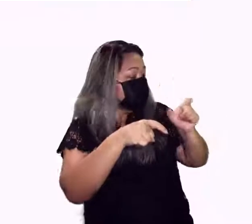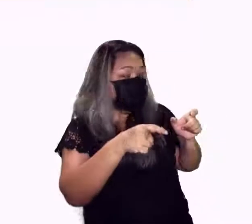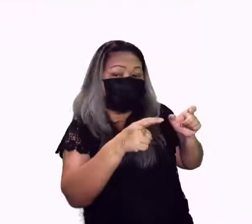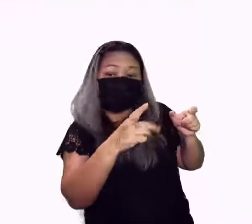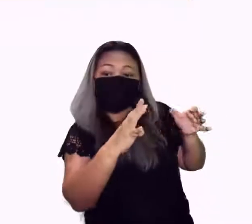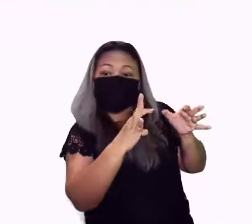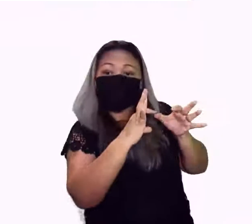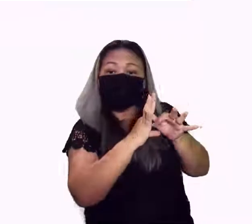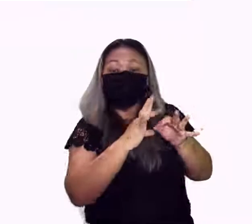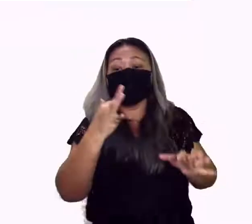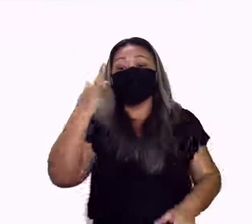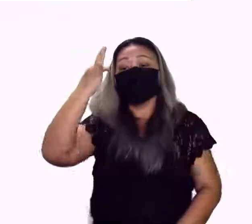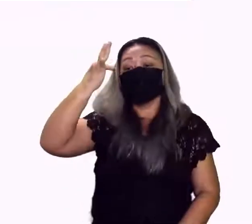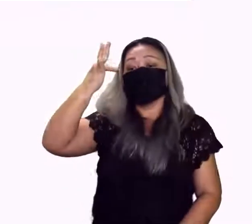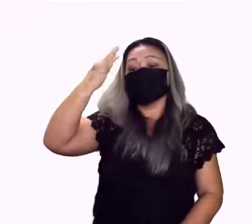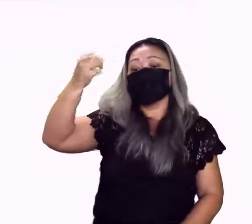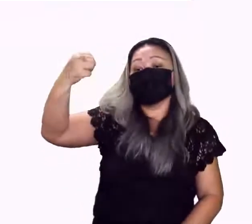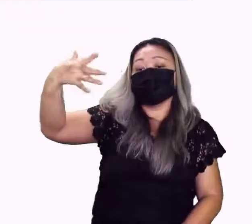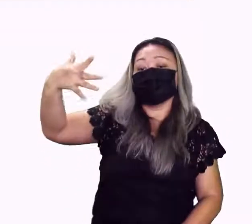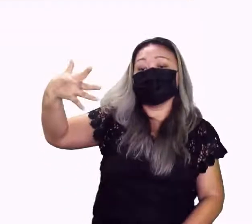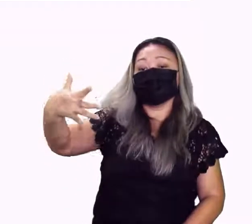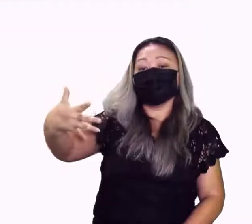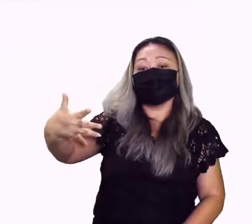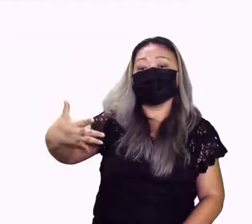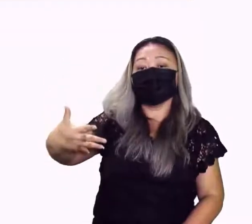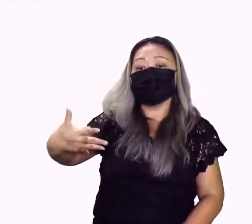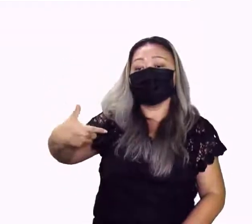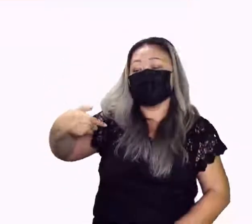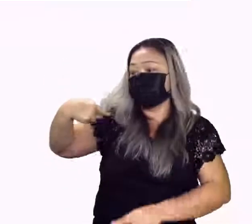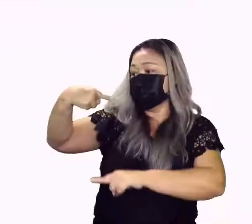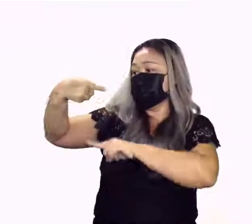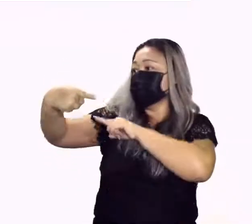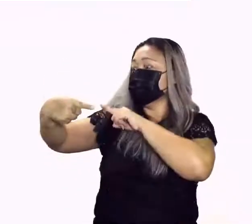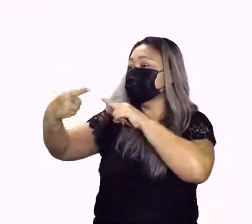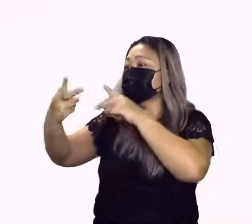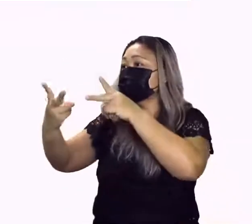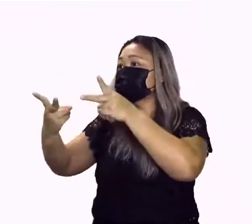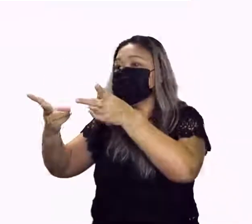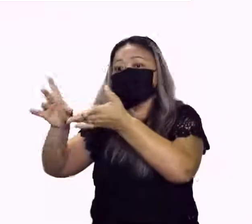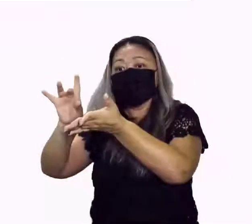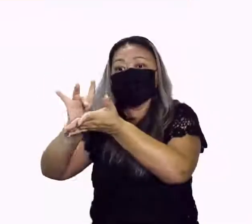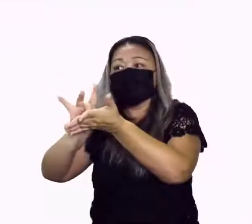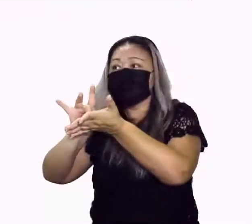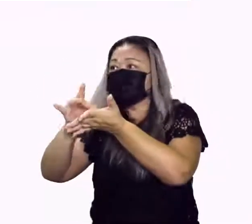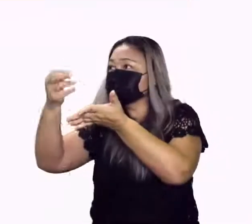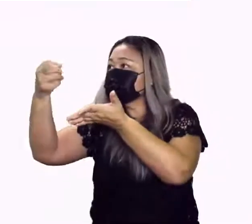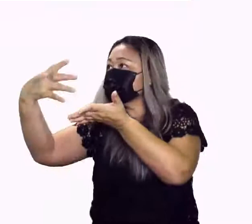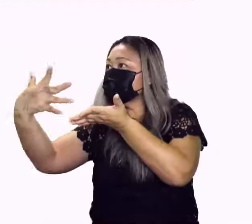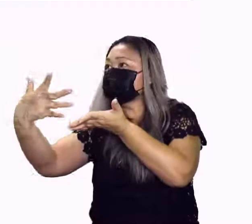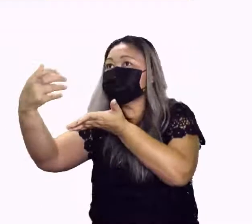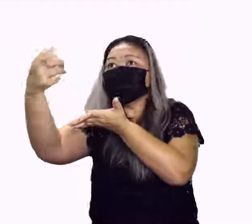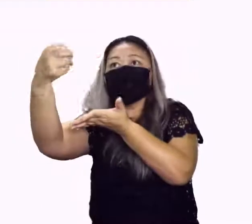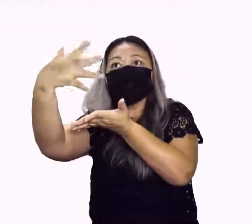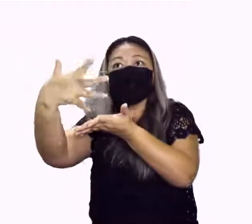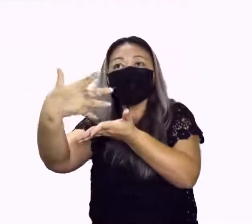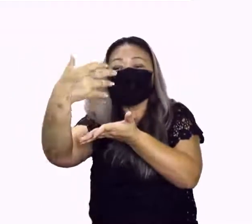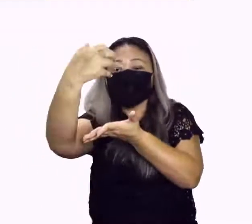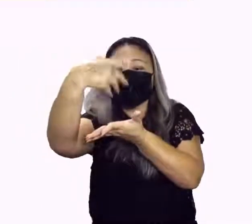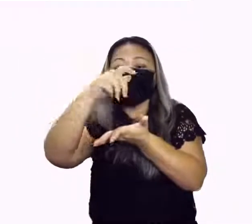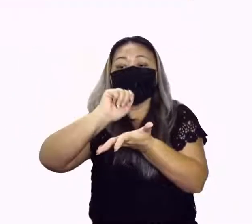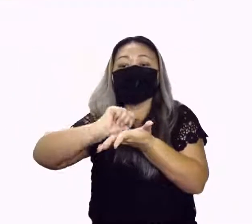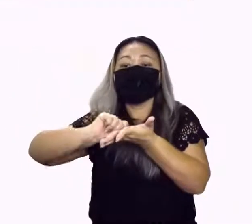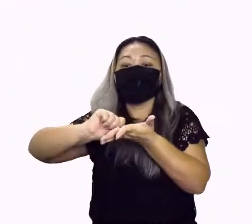filosofia, ela explica a produção das realidades por elementos e causas naturais